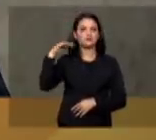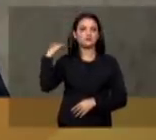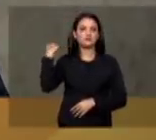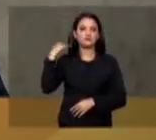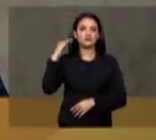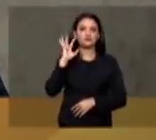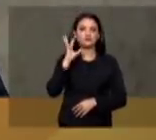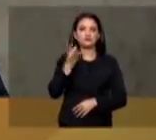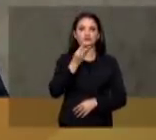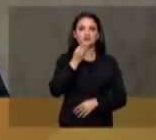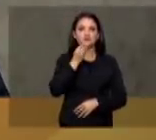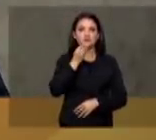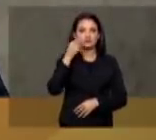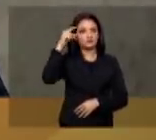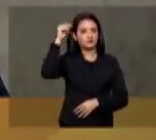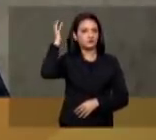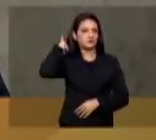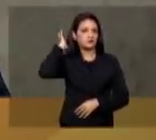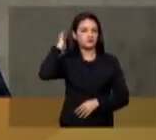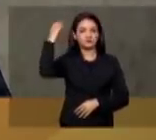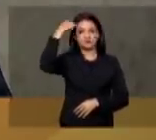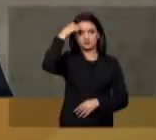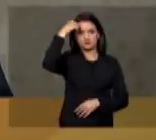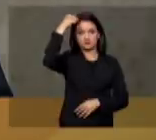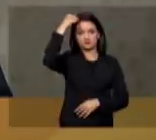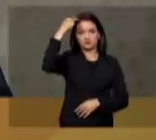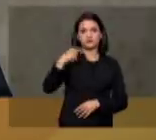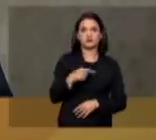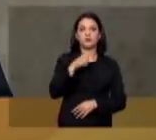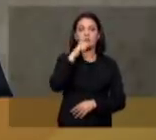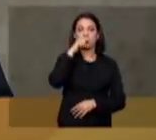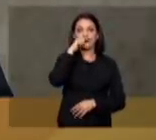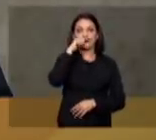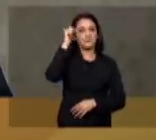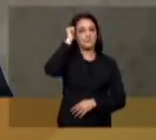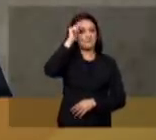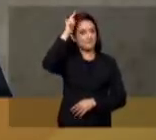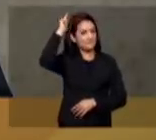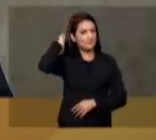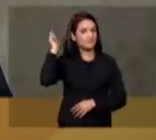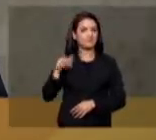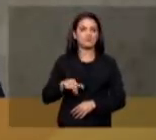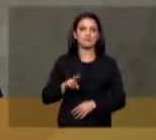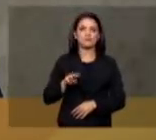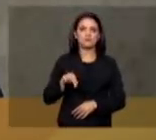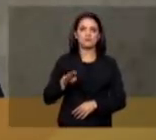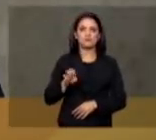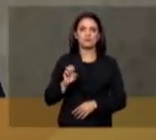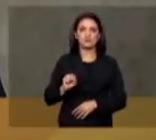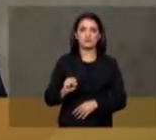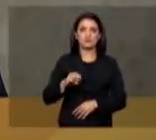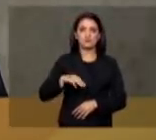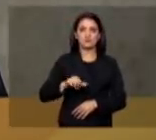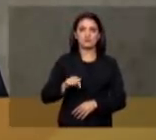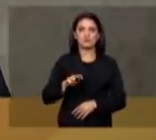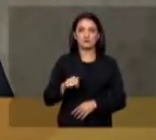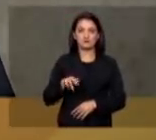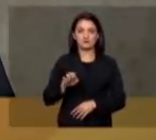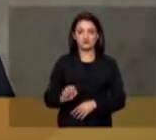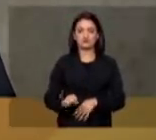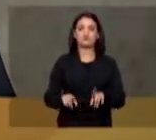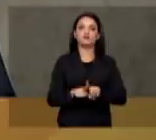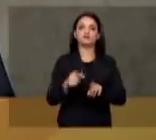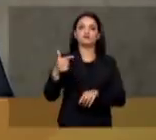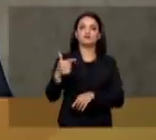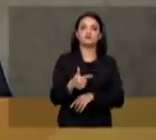Lúcia, Dias Toffoli, Rosa Weber, Roberto Barroso, Edson Fachin, Alexandre de Moraes e Nunes Marques. Vice-procurador-geral